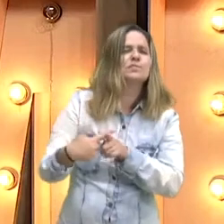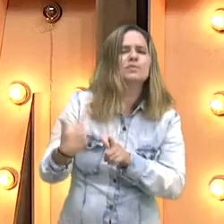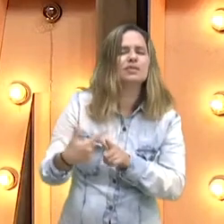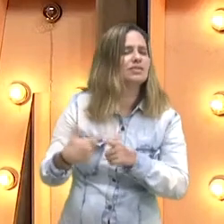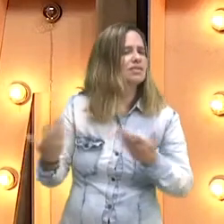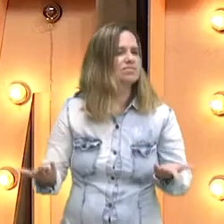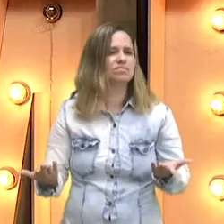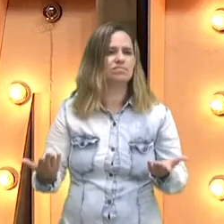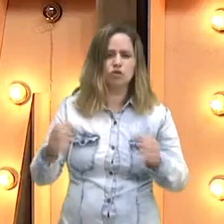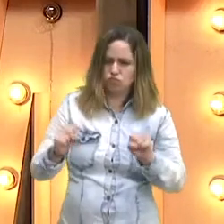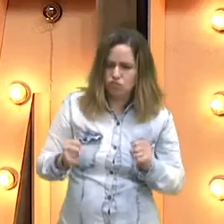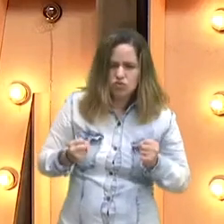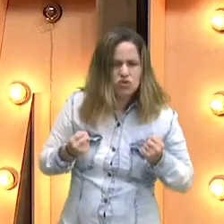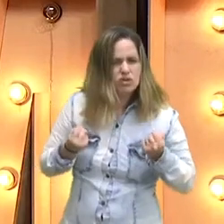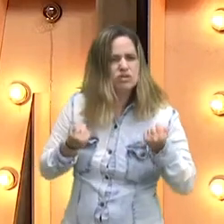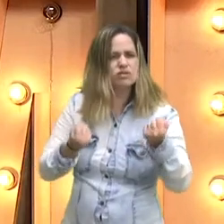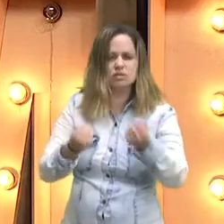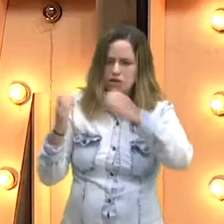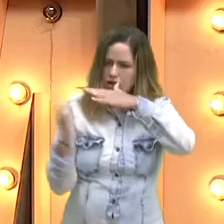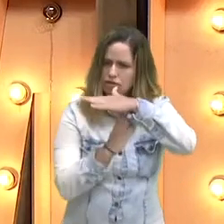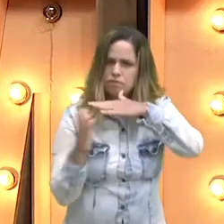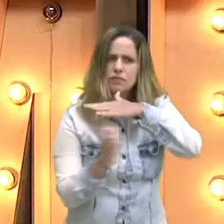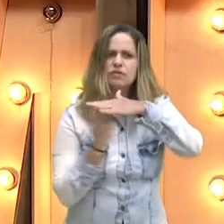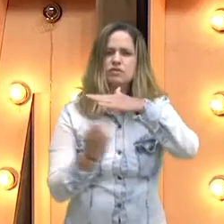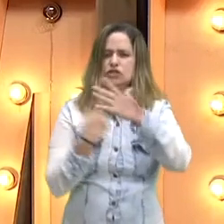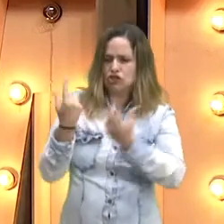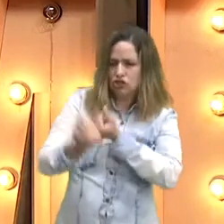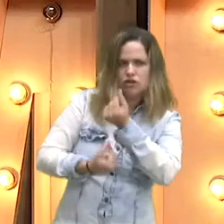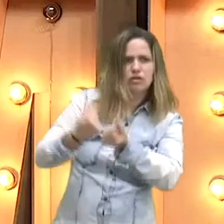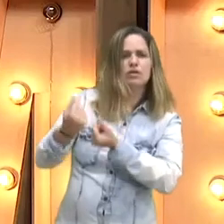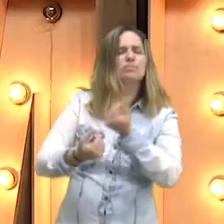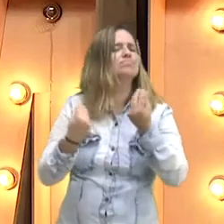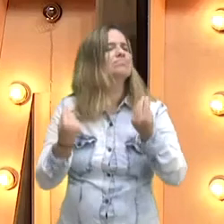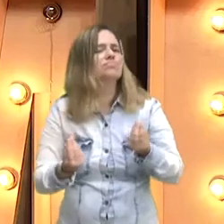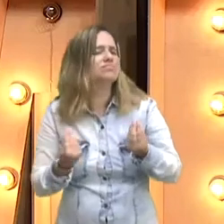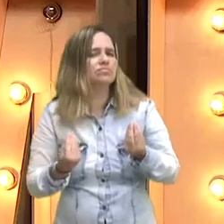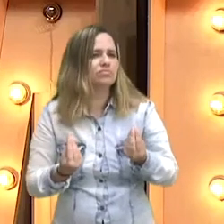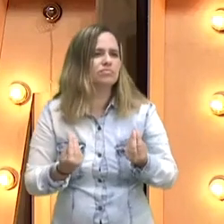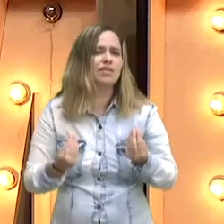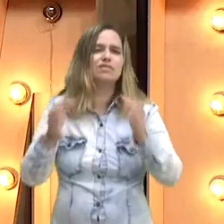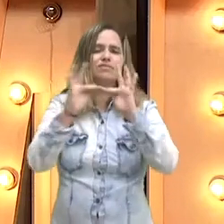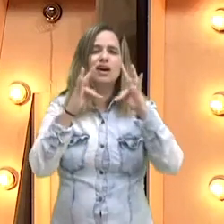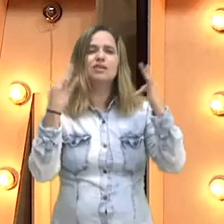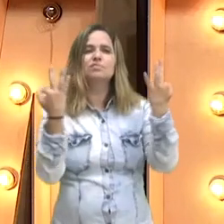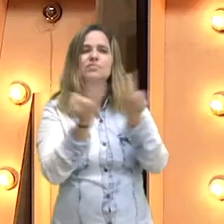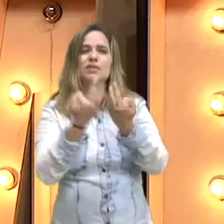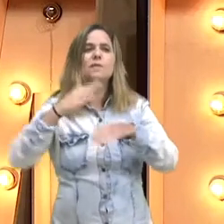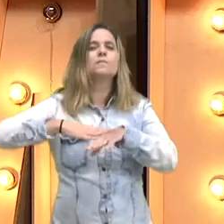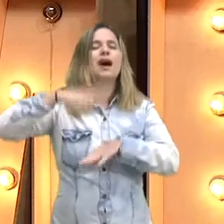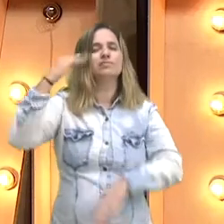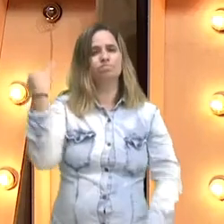dedico tanto se eu não tenho família? Família é mais importante do que tudo que eu tenho. Família é mais importante que tudo que eu conquisto. Família é